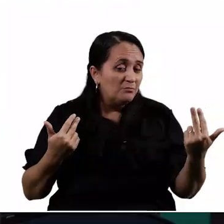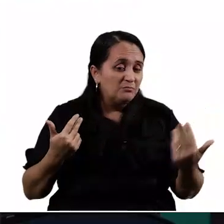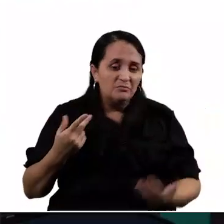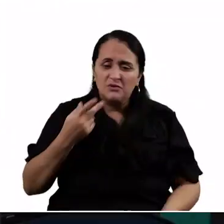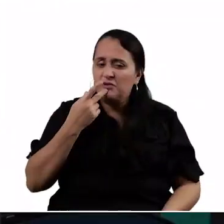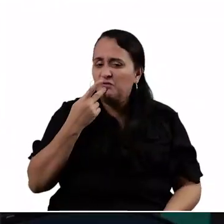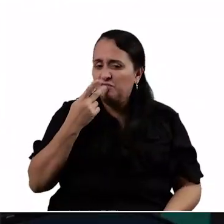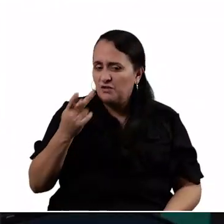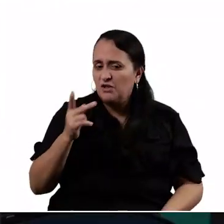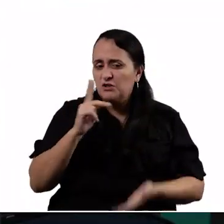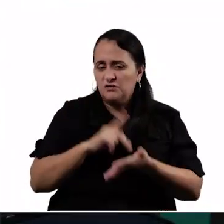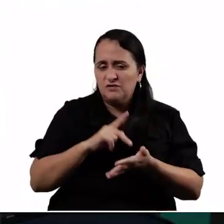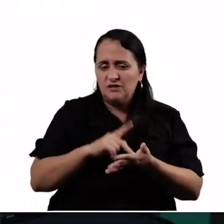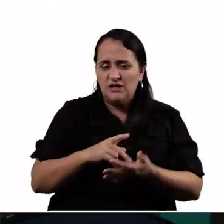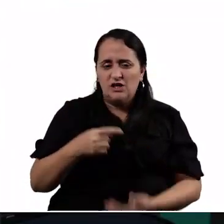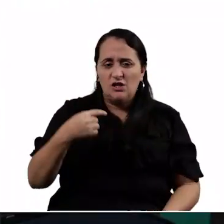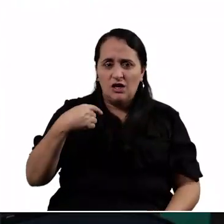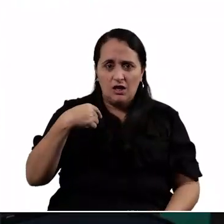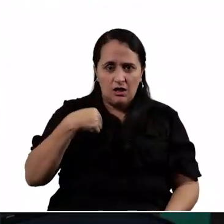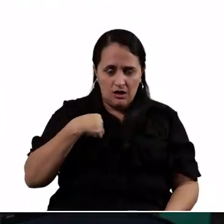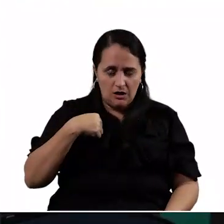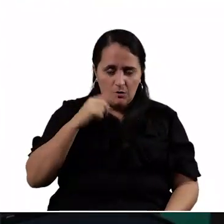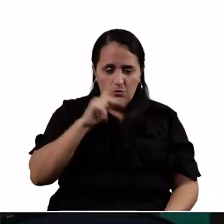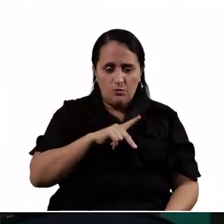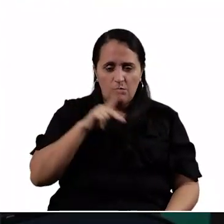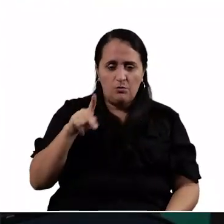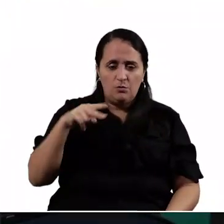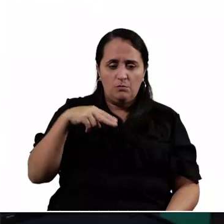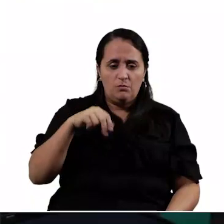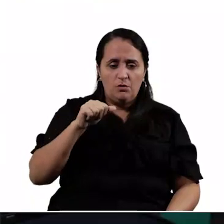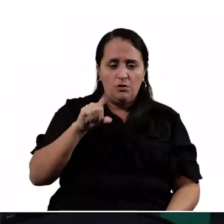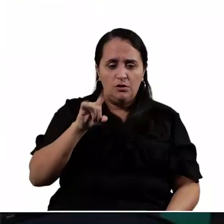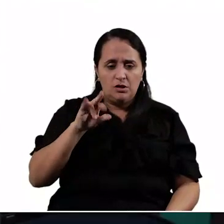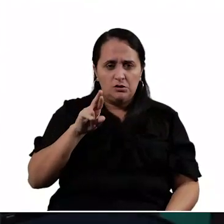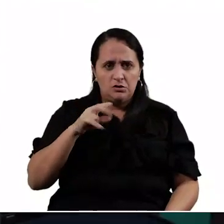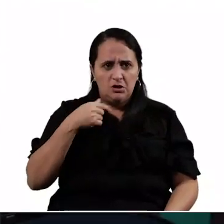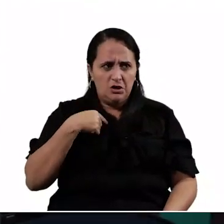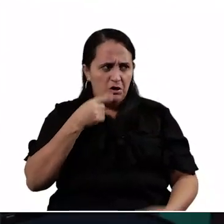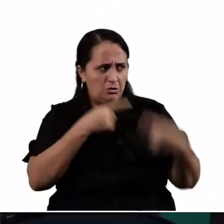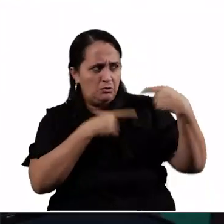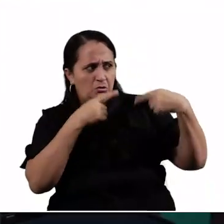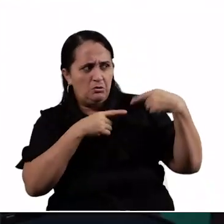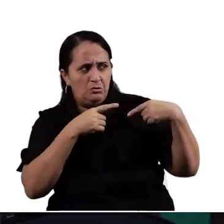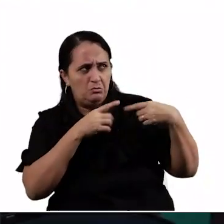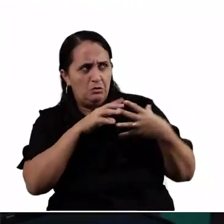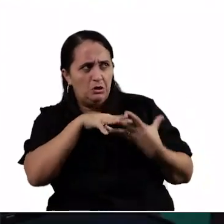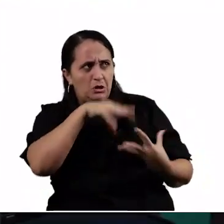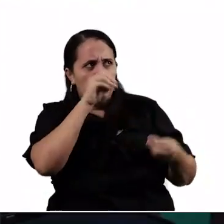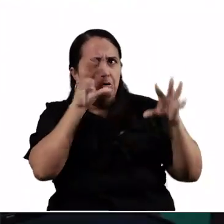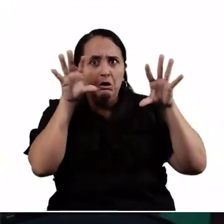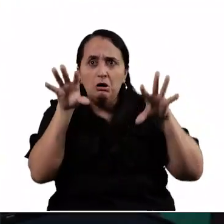eu pro Nadir se fosse comigo eu não ia ficar discutindo com assombração não eu ia ficar